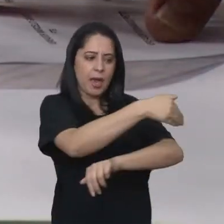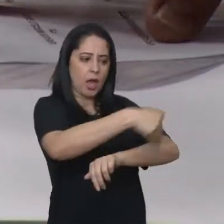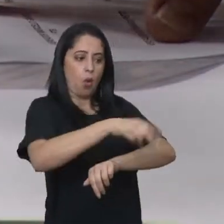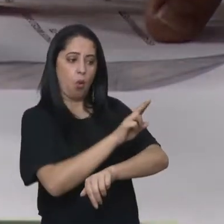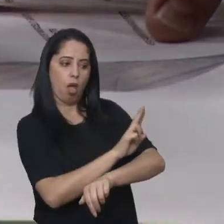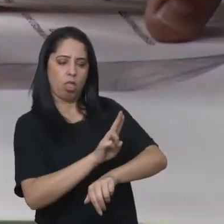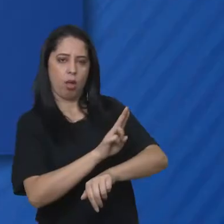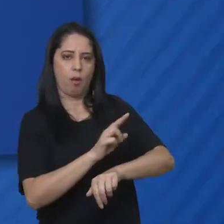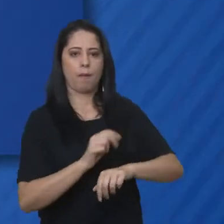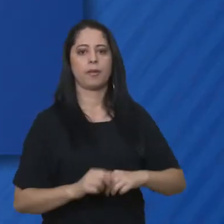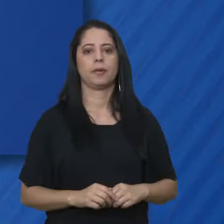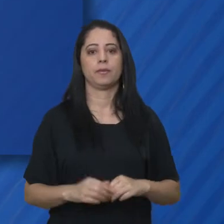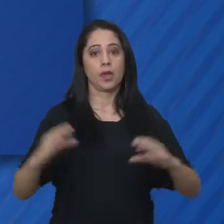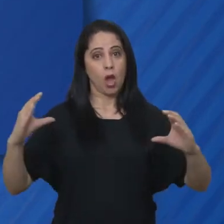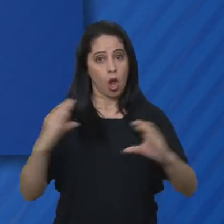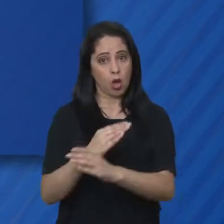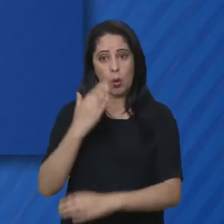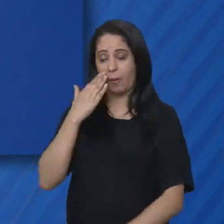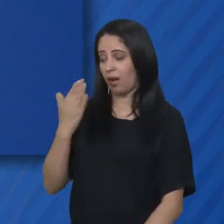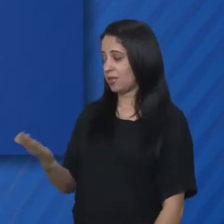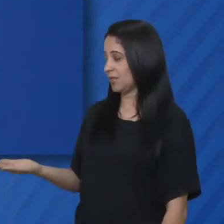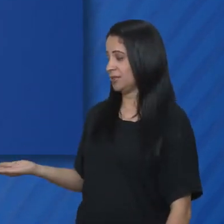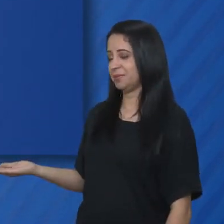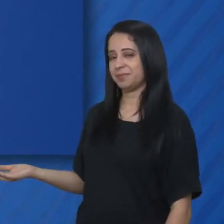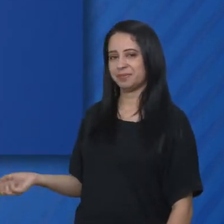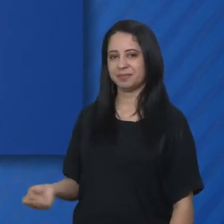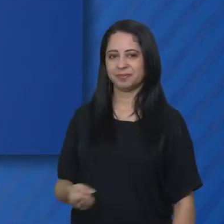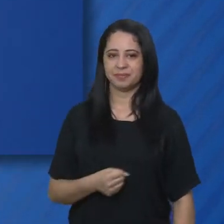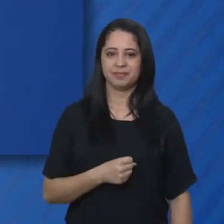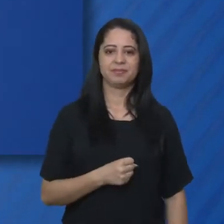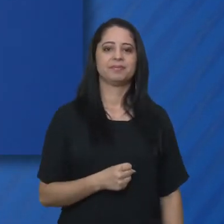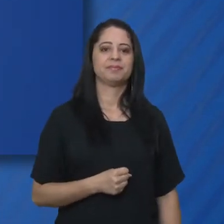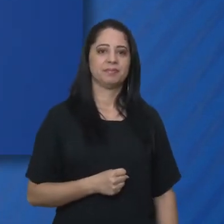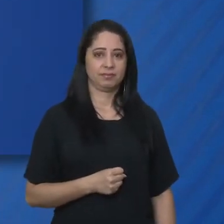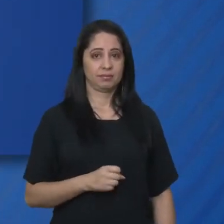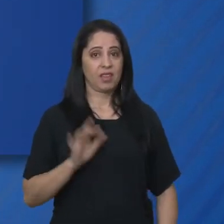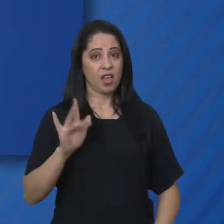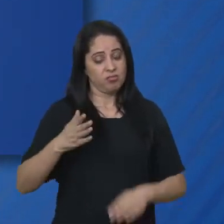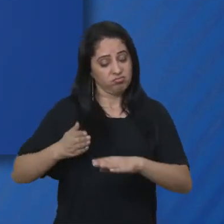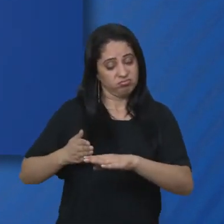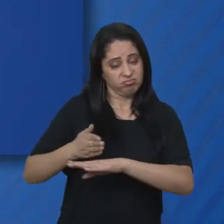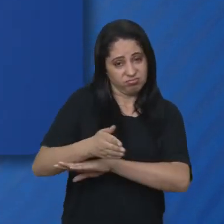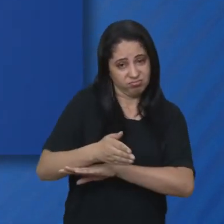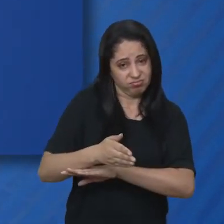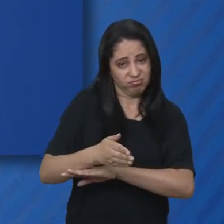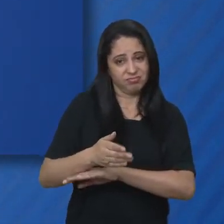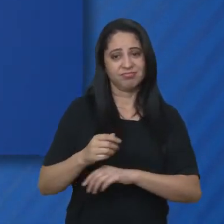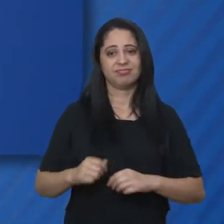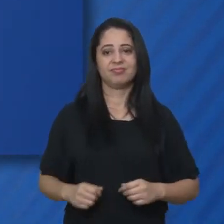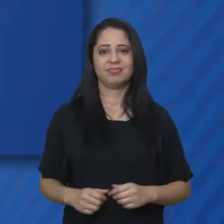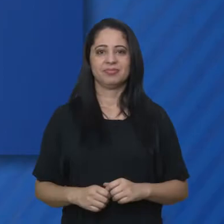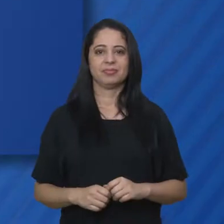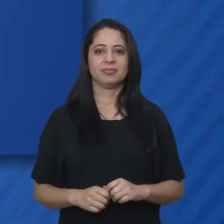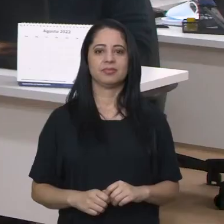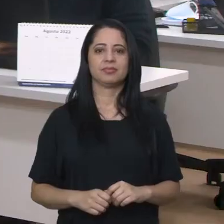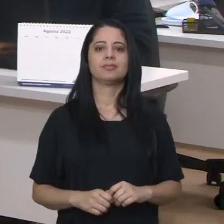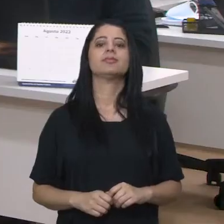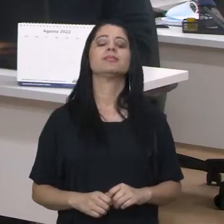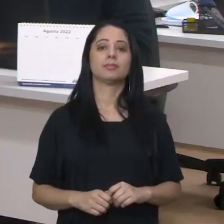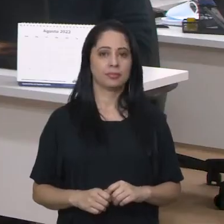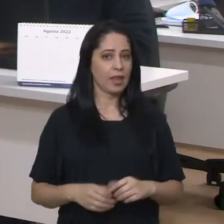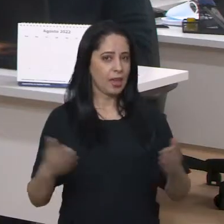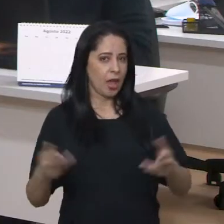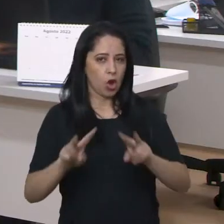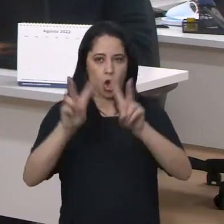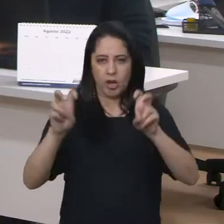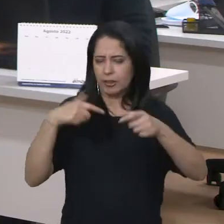áreas públicas. A pauta completa você confere no nosso site. É só clicar no ícone Pauta das Sessões. E